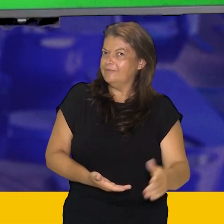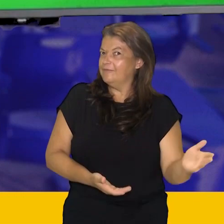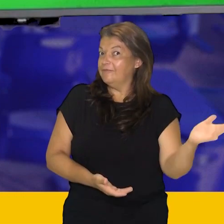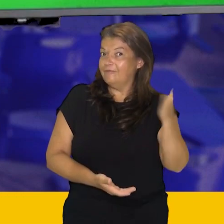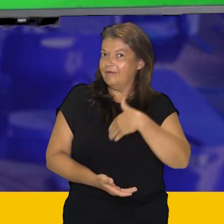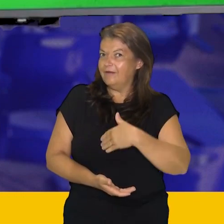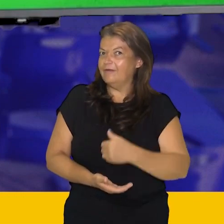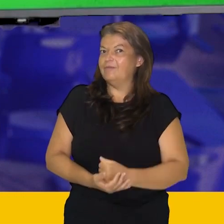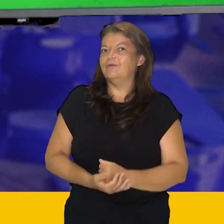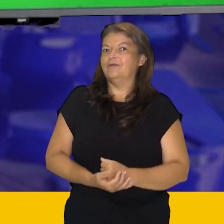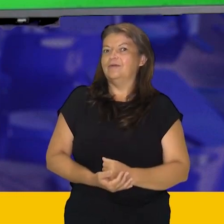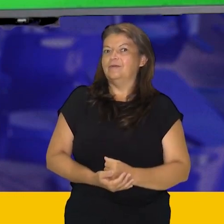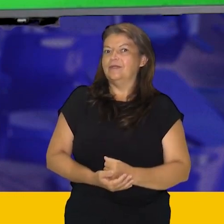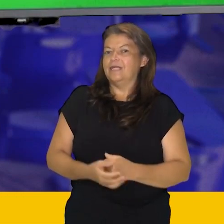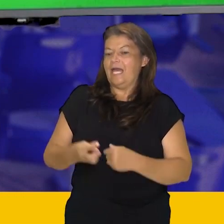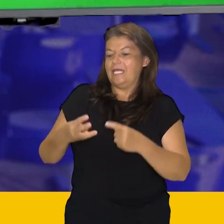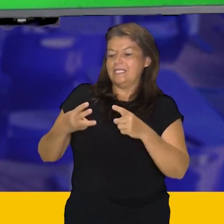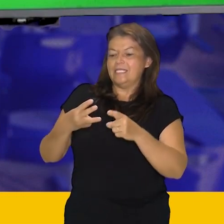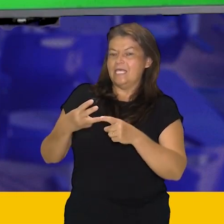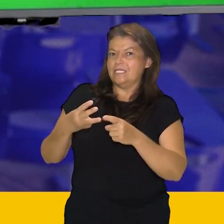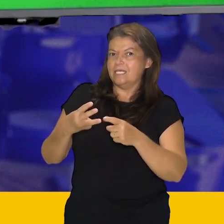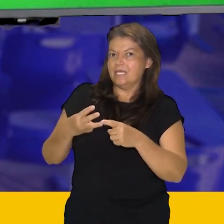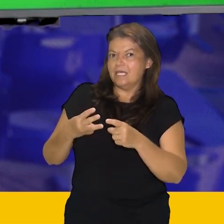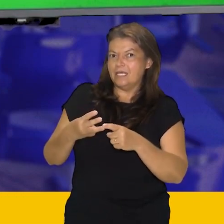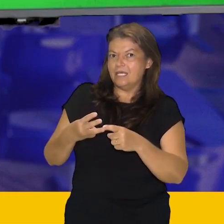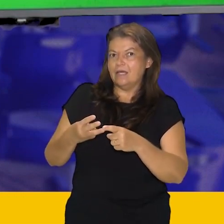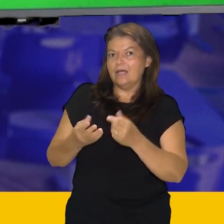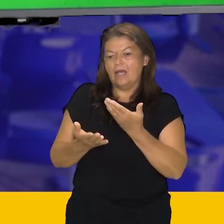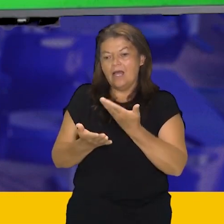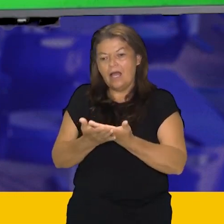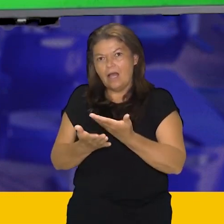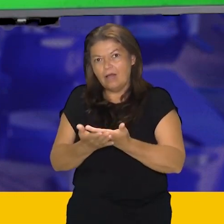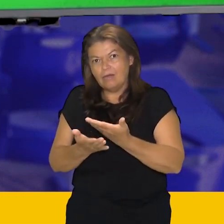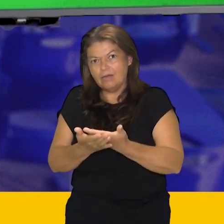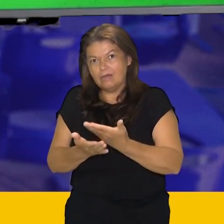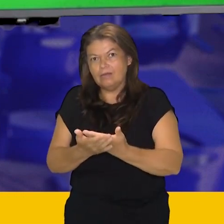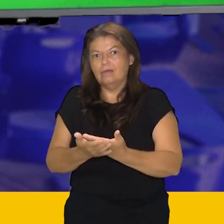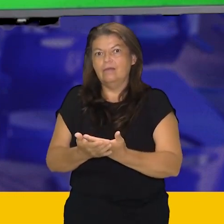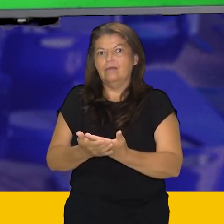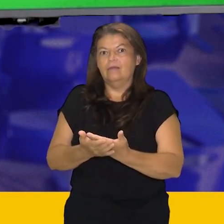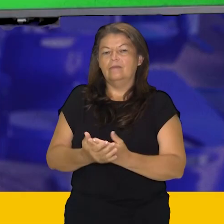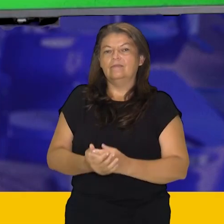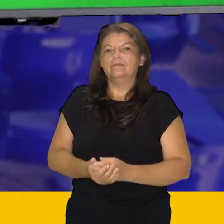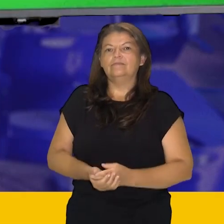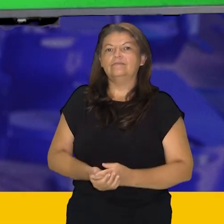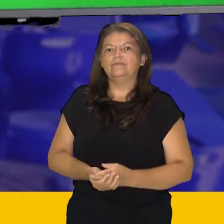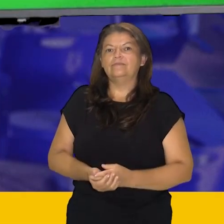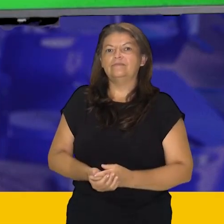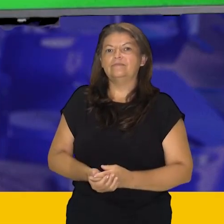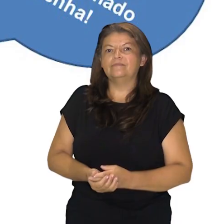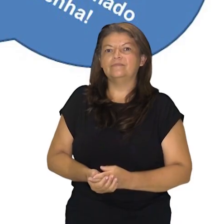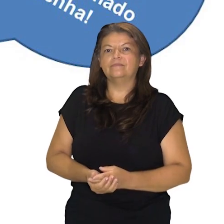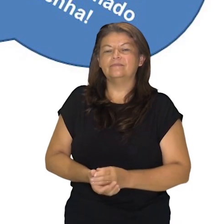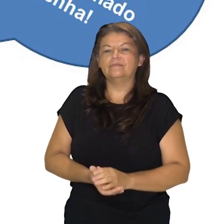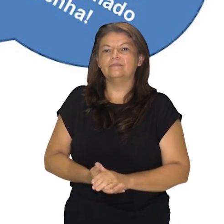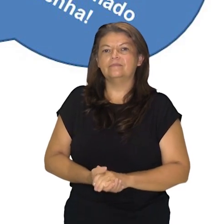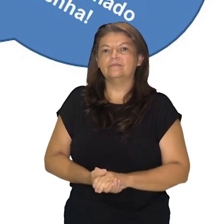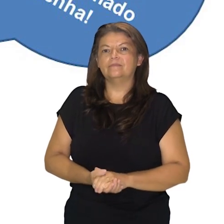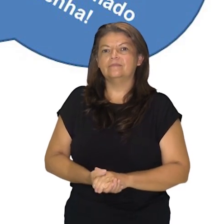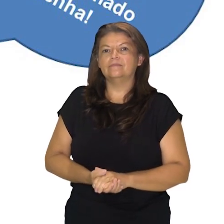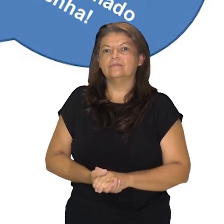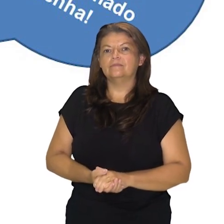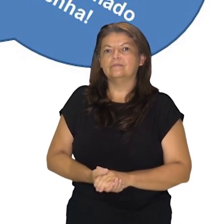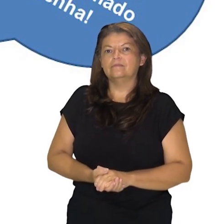Vamos agora para a nossa terceira aula e eu vou continuar exatamente de onde eu parei na última aula, ok?